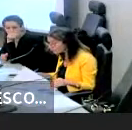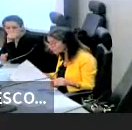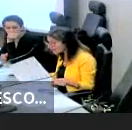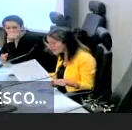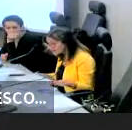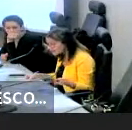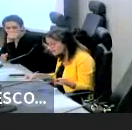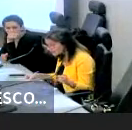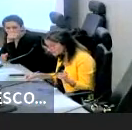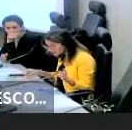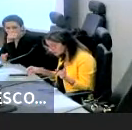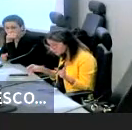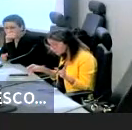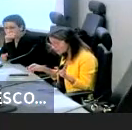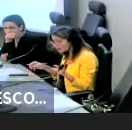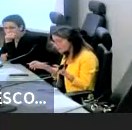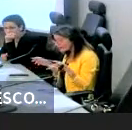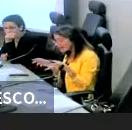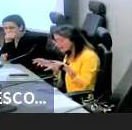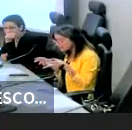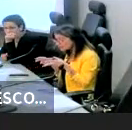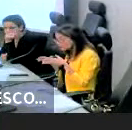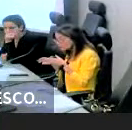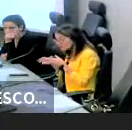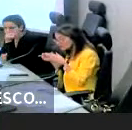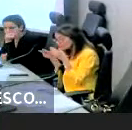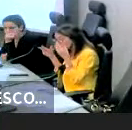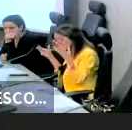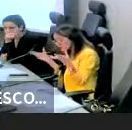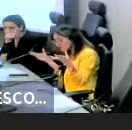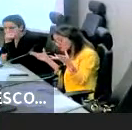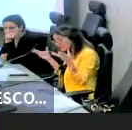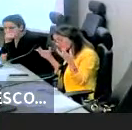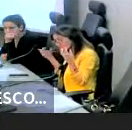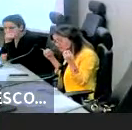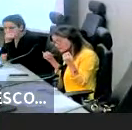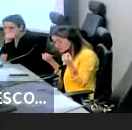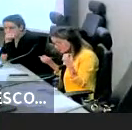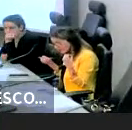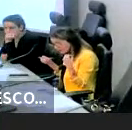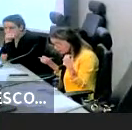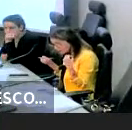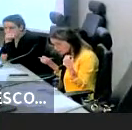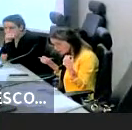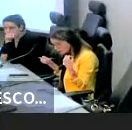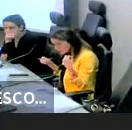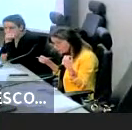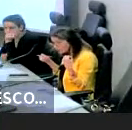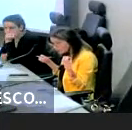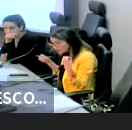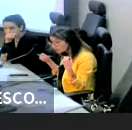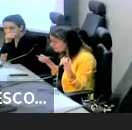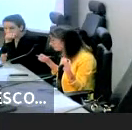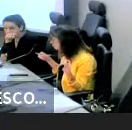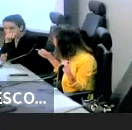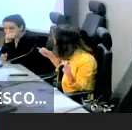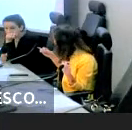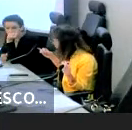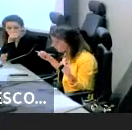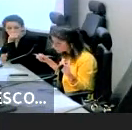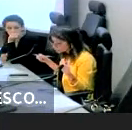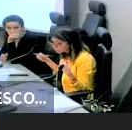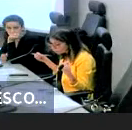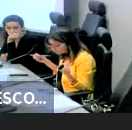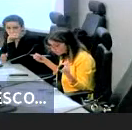criar ferramentas para diminuir a vulnerabilidade dessas mulheres. Mulheres que, na sua